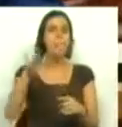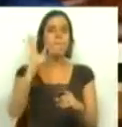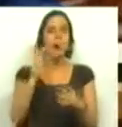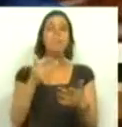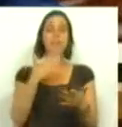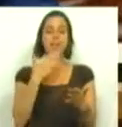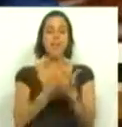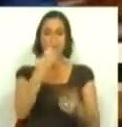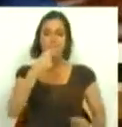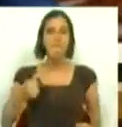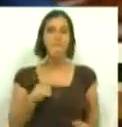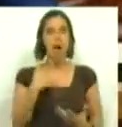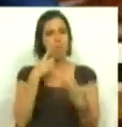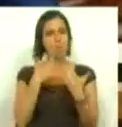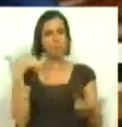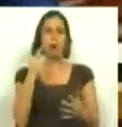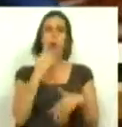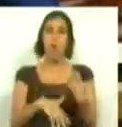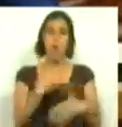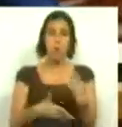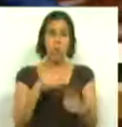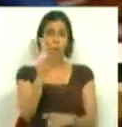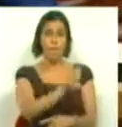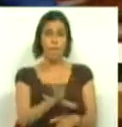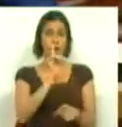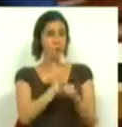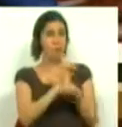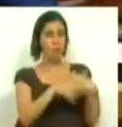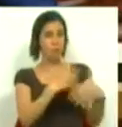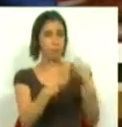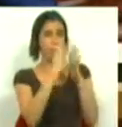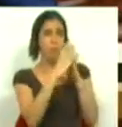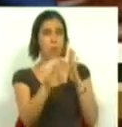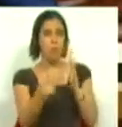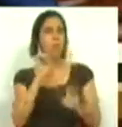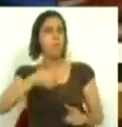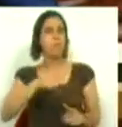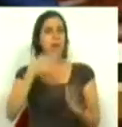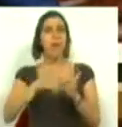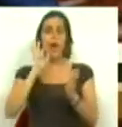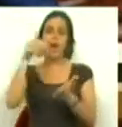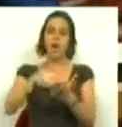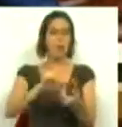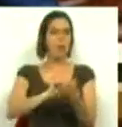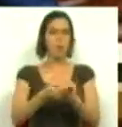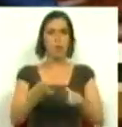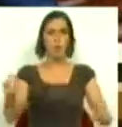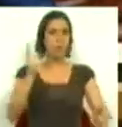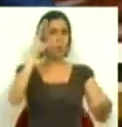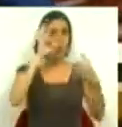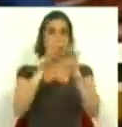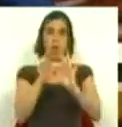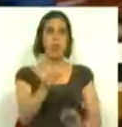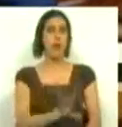mais clamorosamente falharam. Persistir nesse paradigma, ignorando os seus resultados, contraria a lógica e